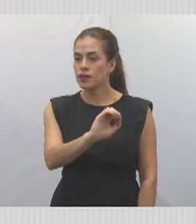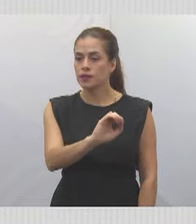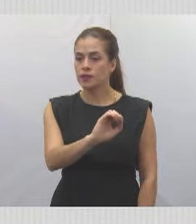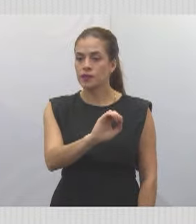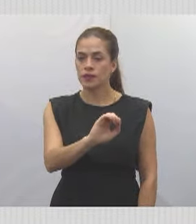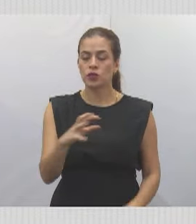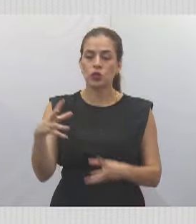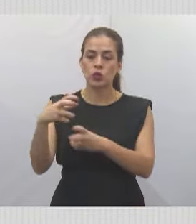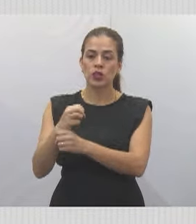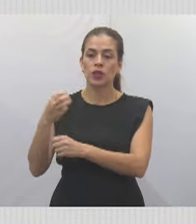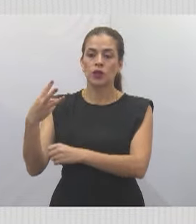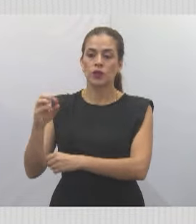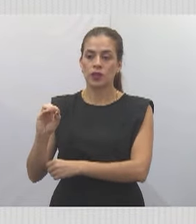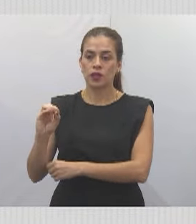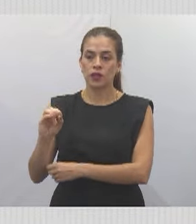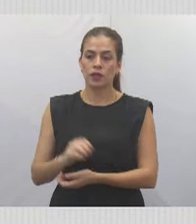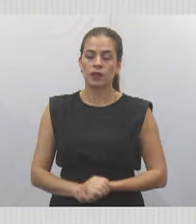30 e 20.